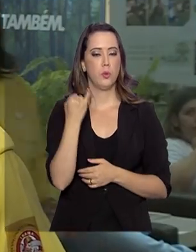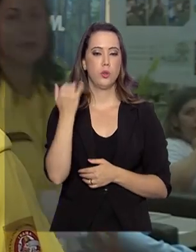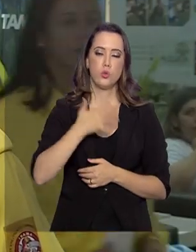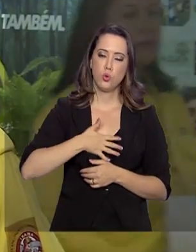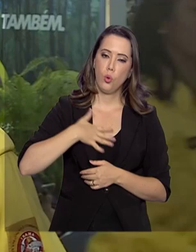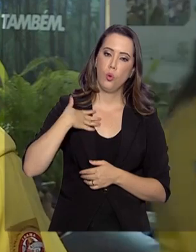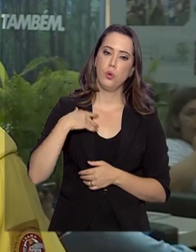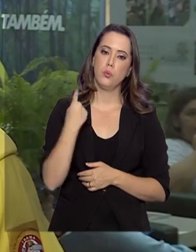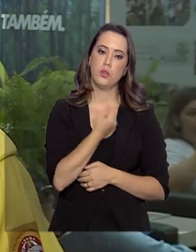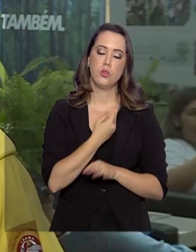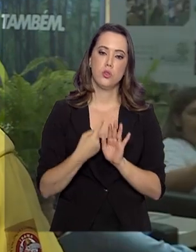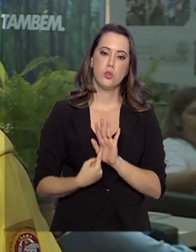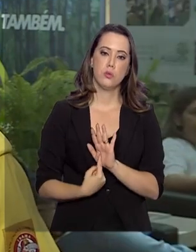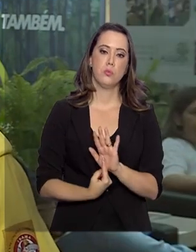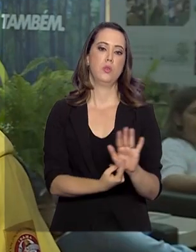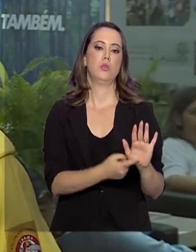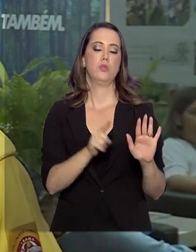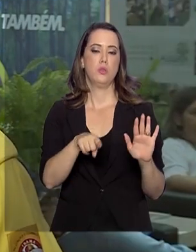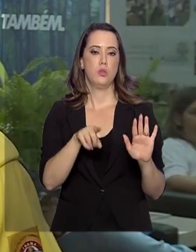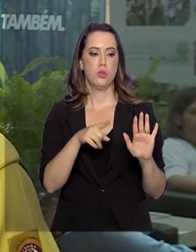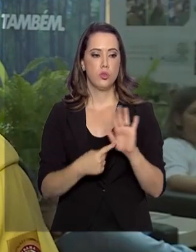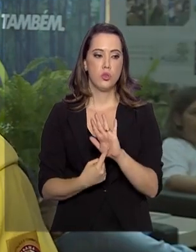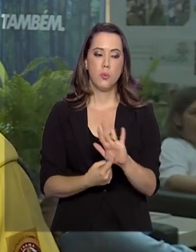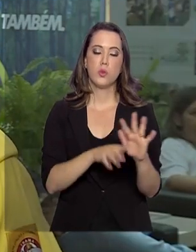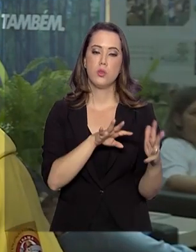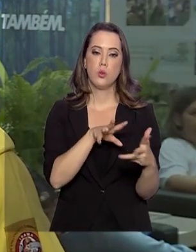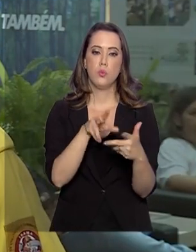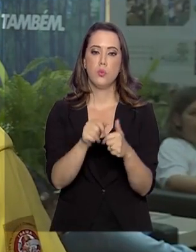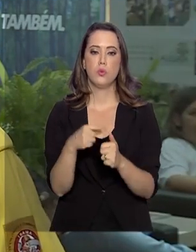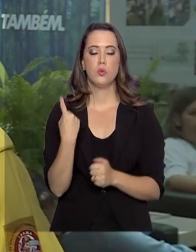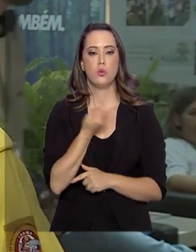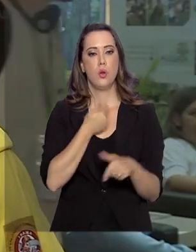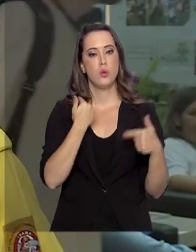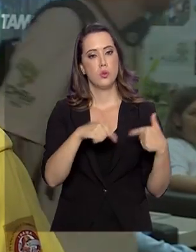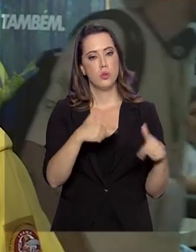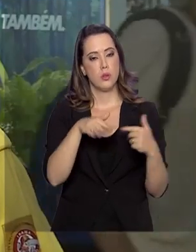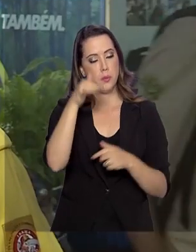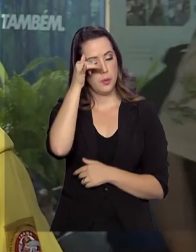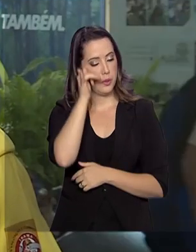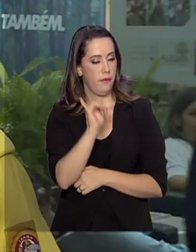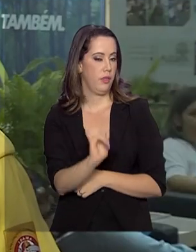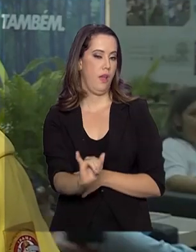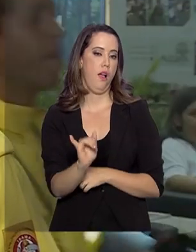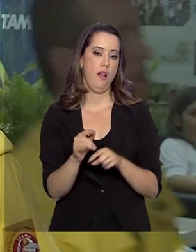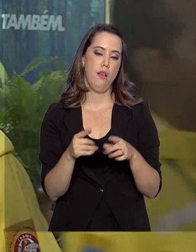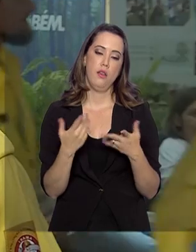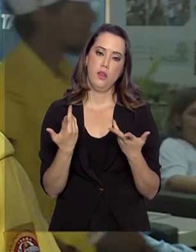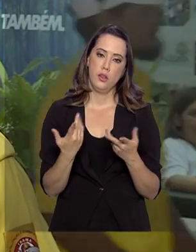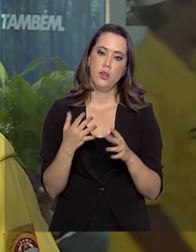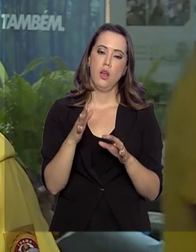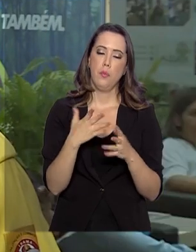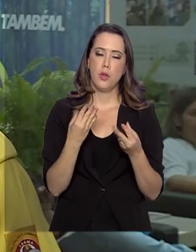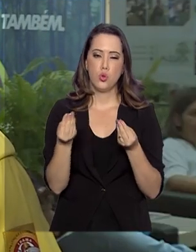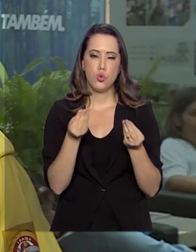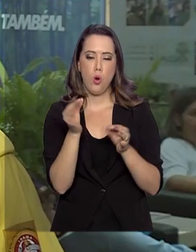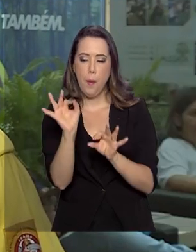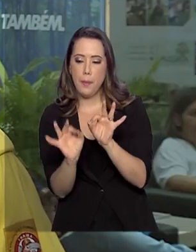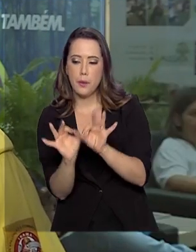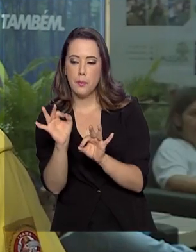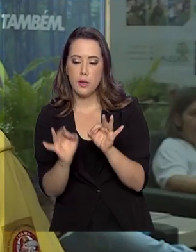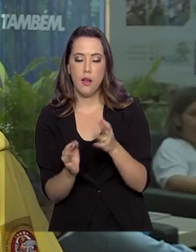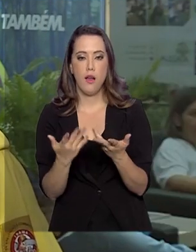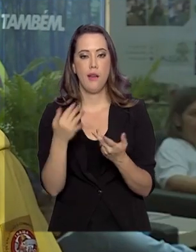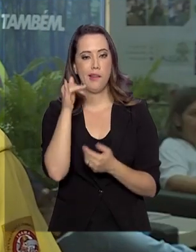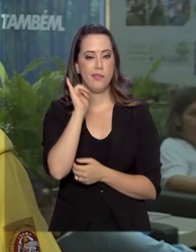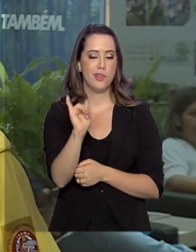mostra que a gente tem conseguido demonstrar à comunidade internacional os nossos trabalhos de prevenção os nossos trabalhos de manejo integrado fogo nos trabalhos com a